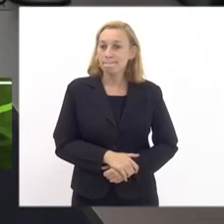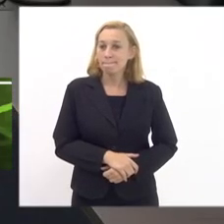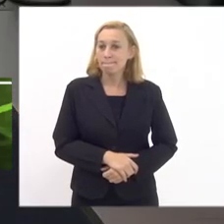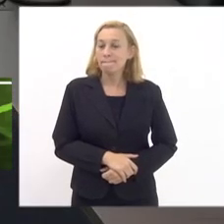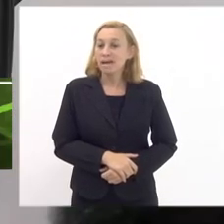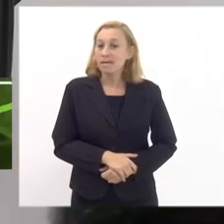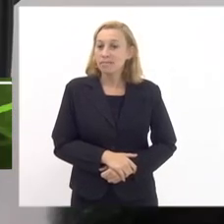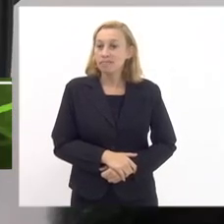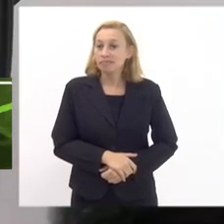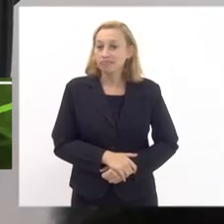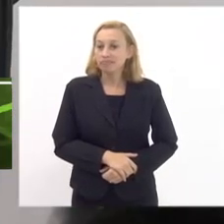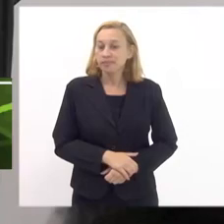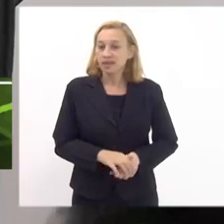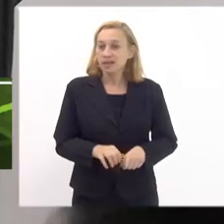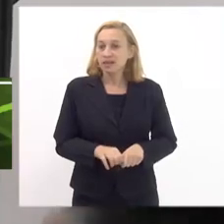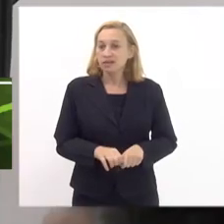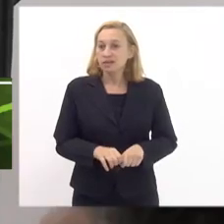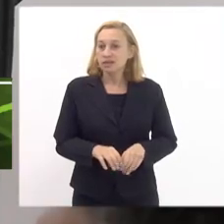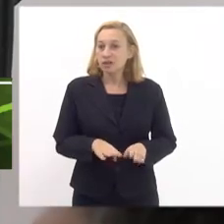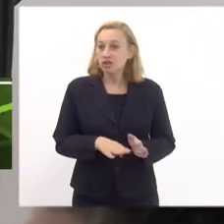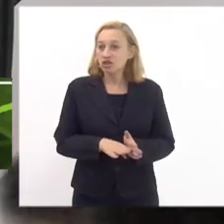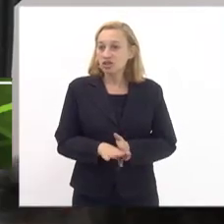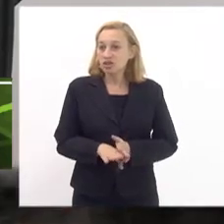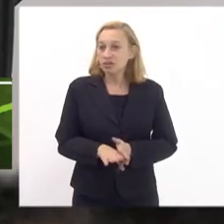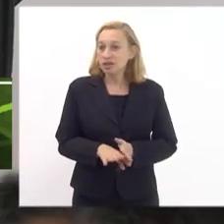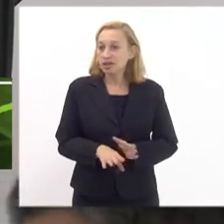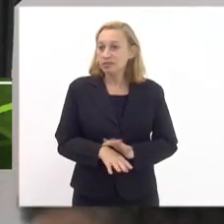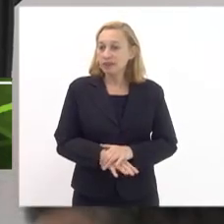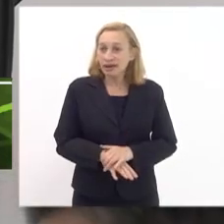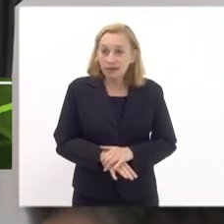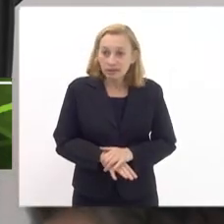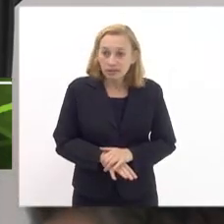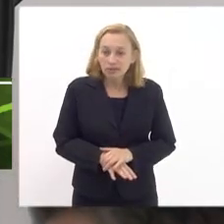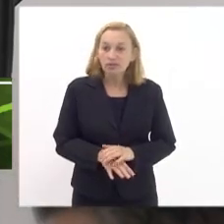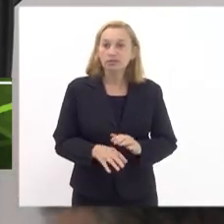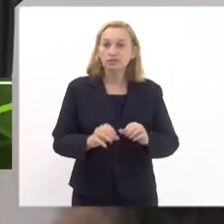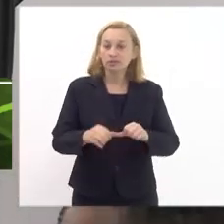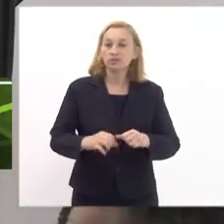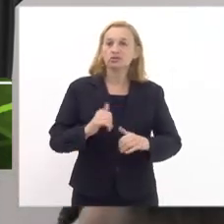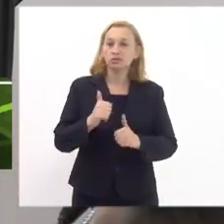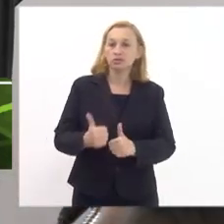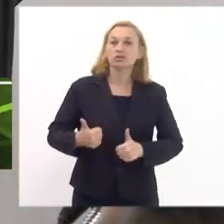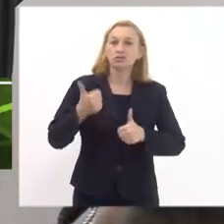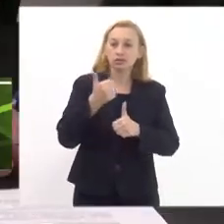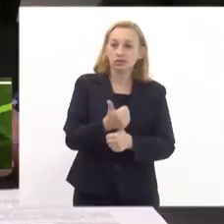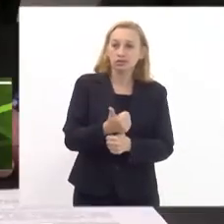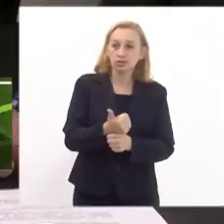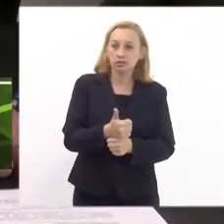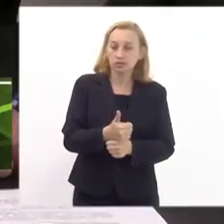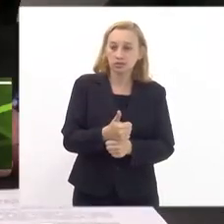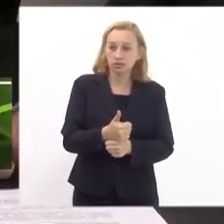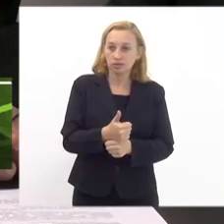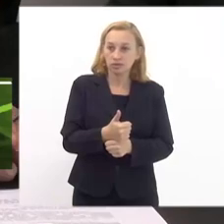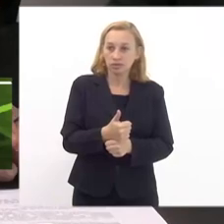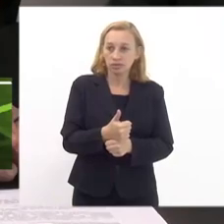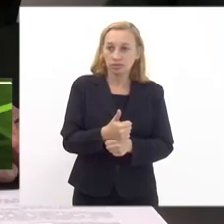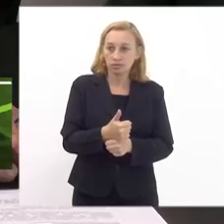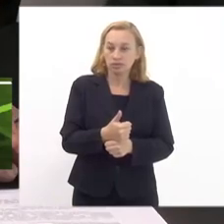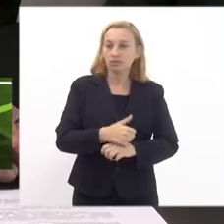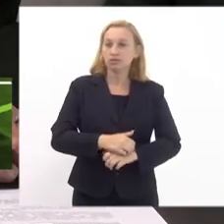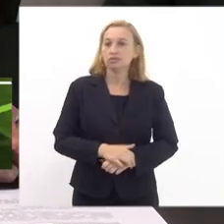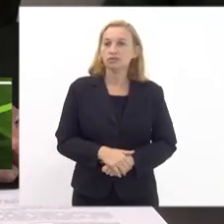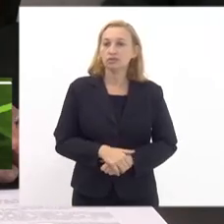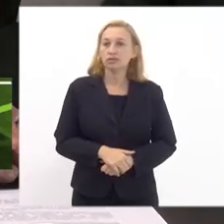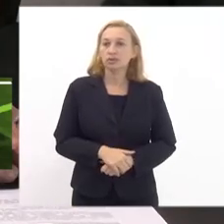Então, projeto de lei, aparecer pela constitucionalidade com emenda, concluindo por substitutivo. Luiz Paulos fazem falta nos parlamentos Brasil afora,